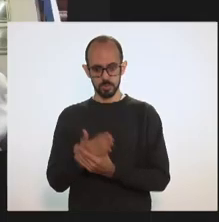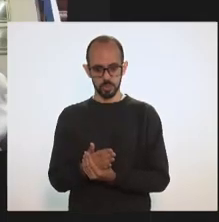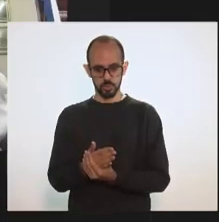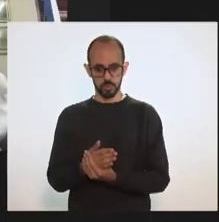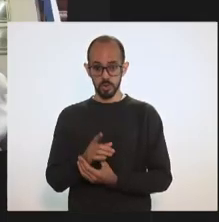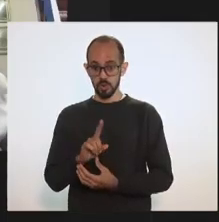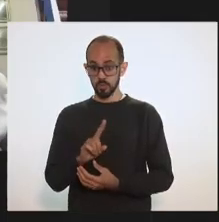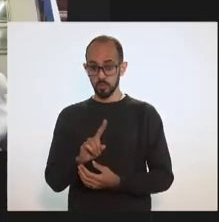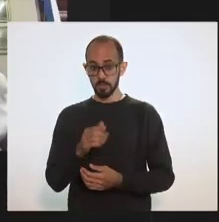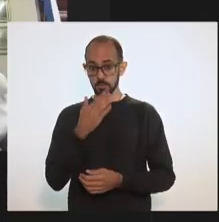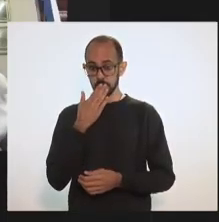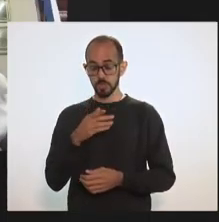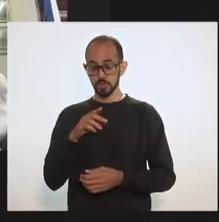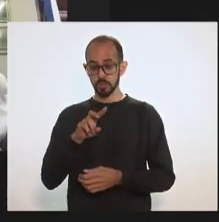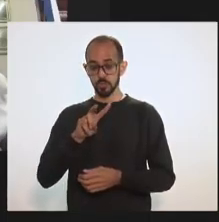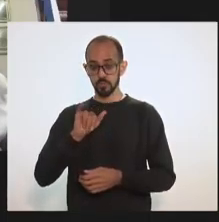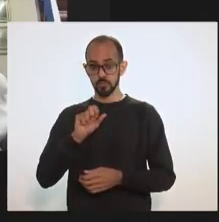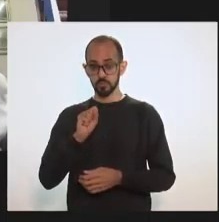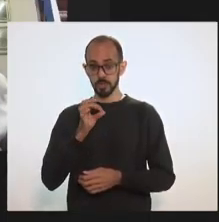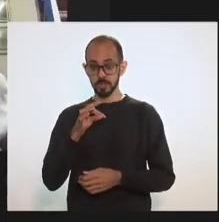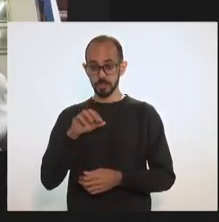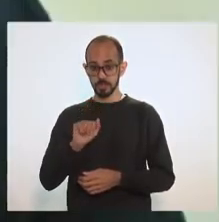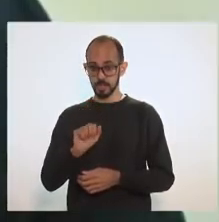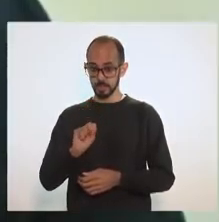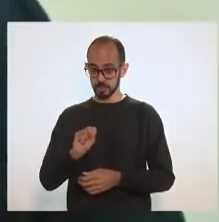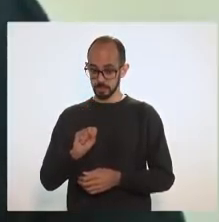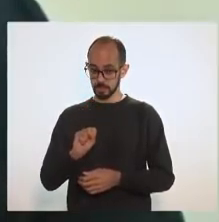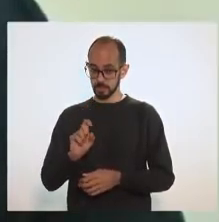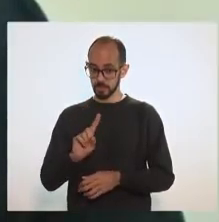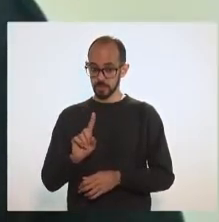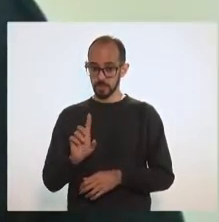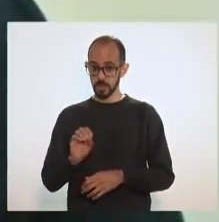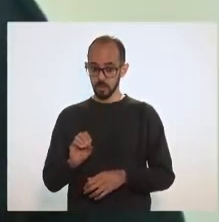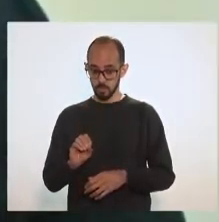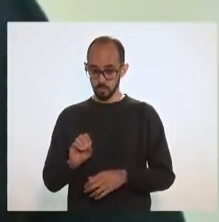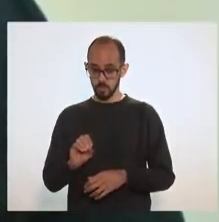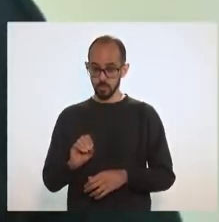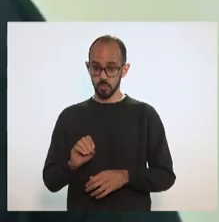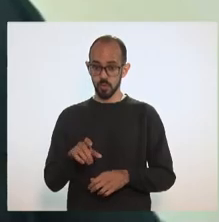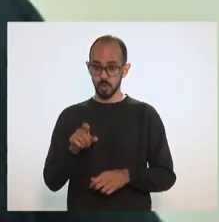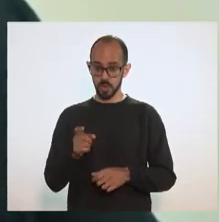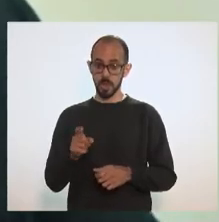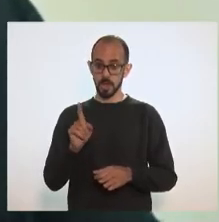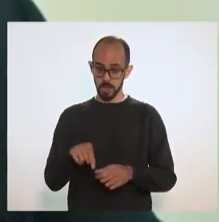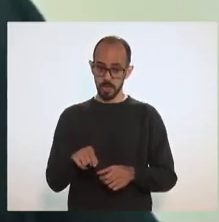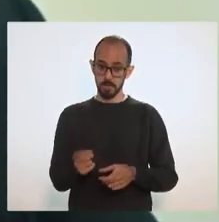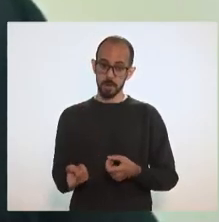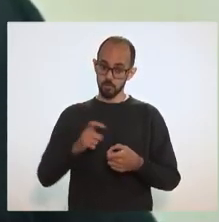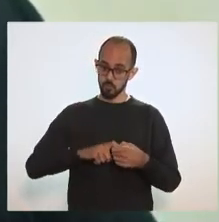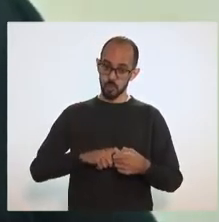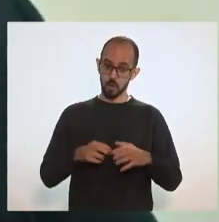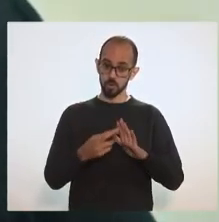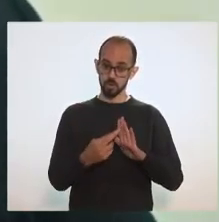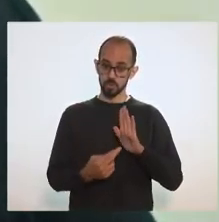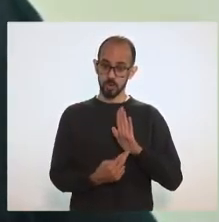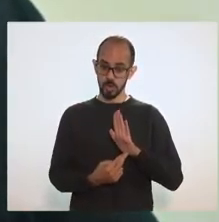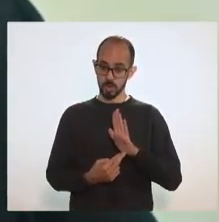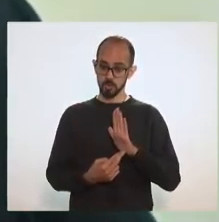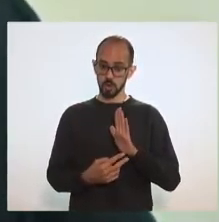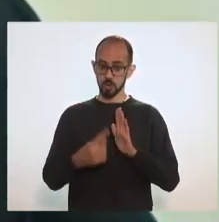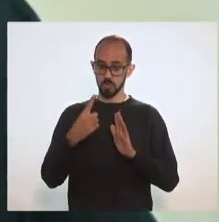o deputado Chico Machado sabe o carinho, o apreço, fizemos aqui uma brincadeira e eu tenho certeza que a maneira que ele vai conduzir a